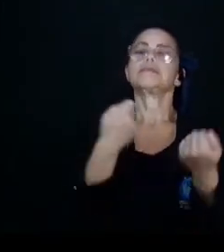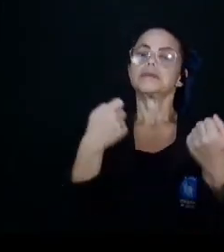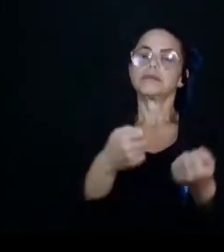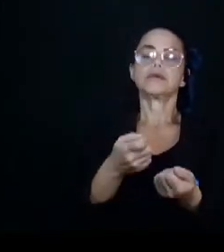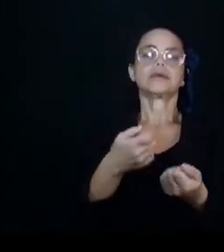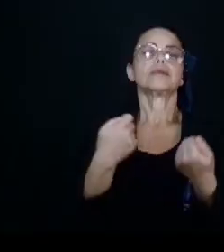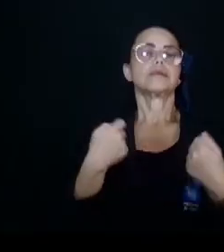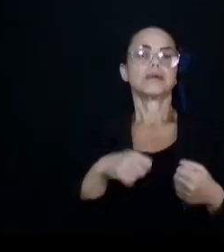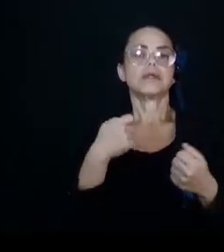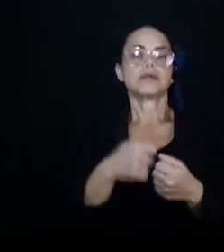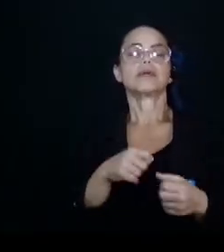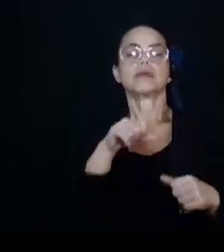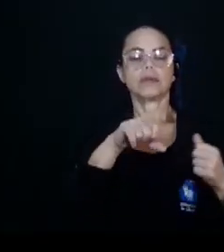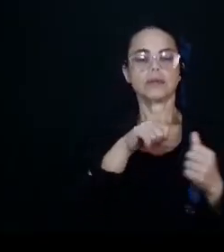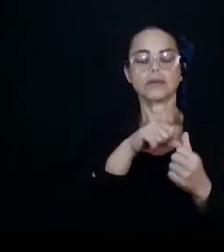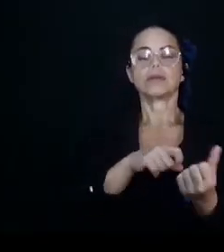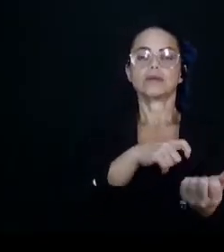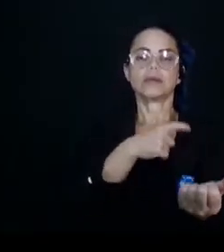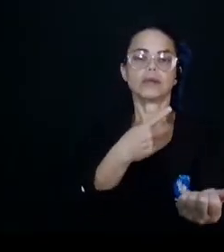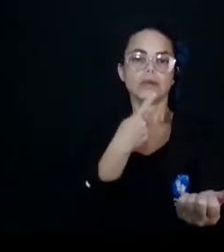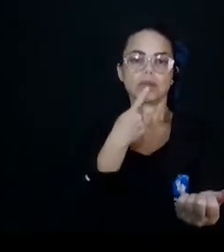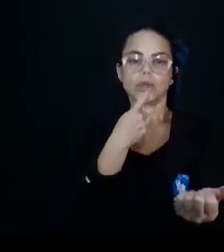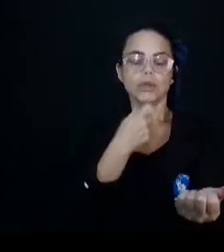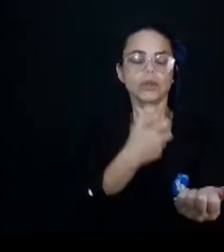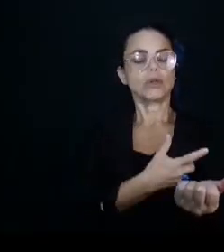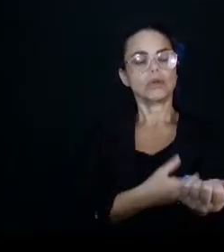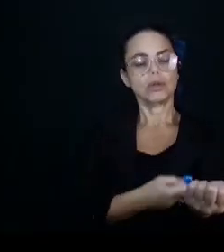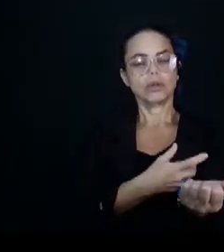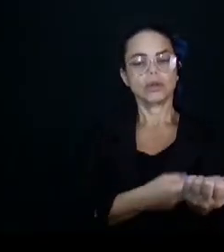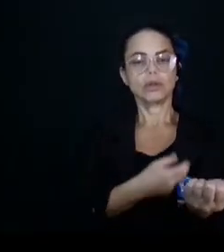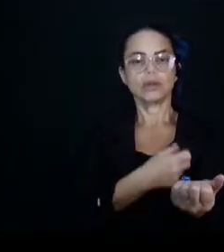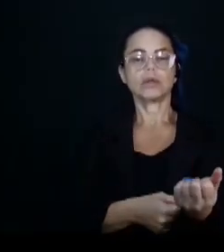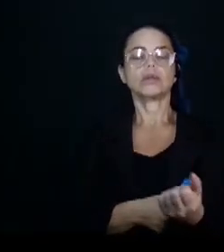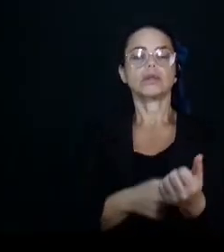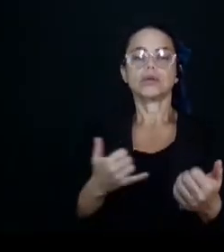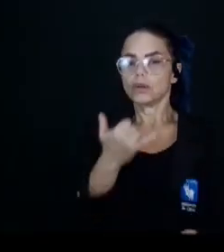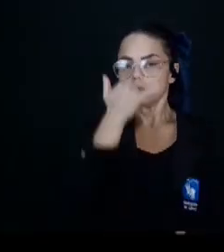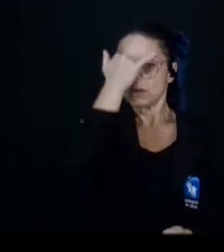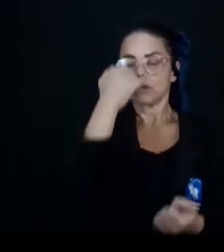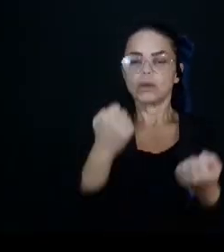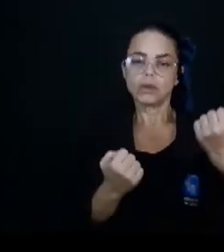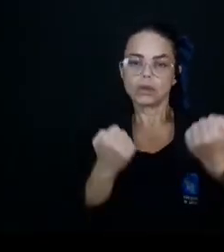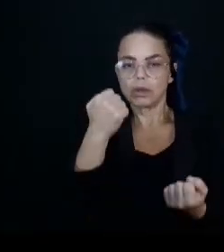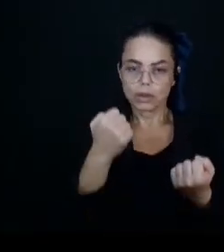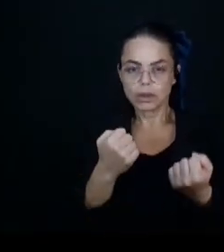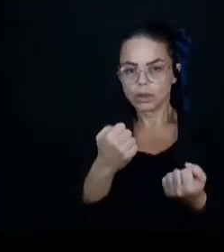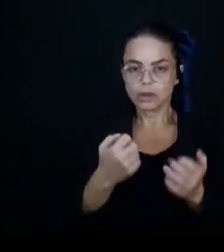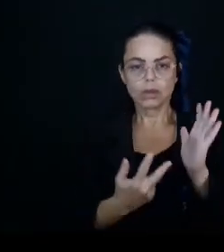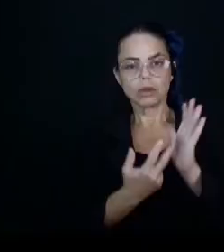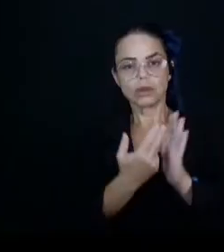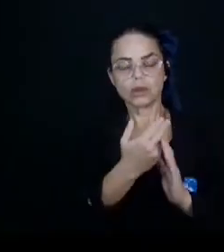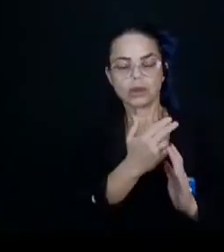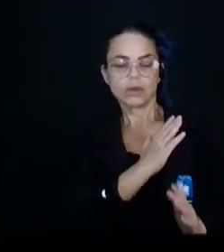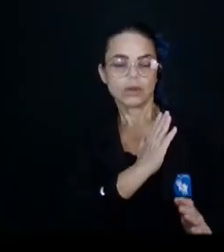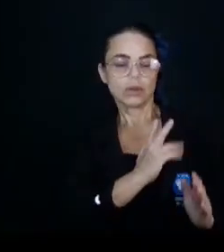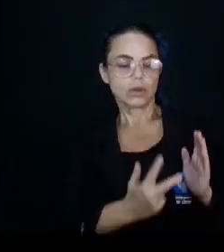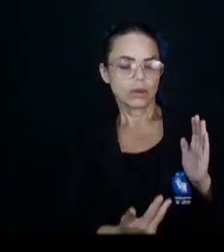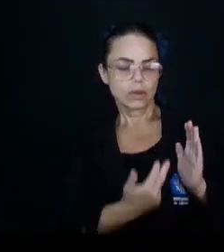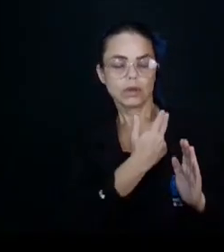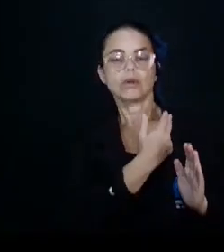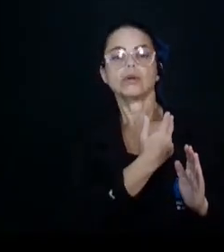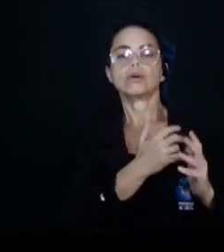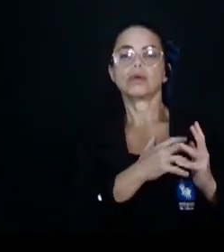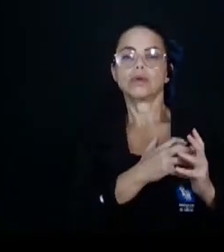daquelas situações clássicas que a gente sabe, de acidente de carro, cirurgia cardíaca, os pacientes que